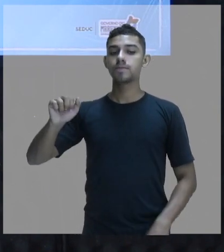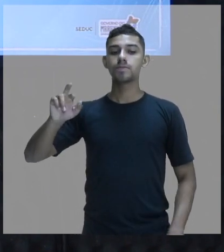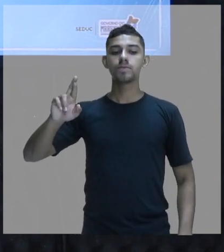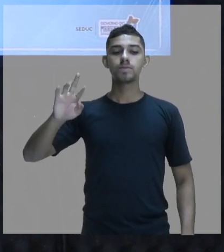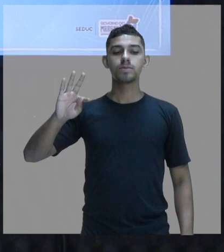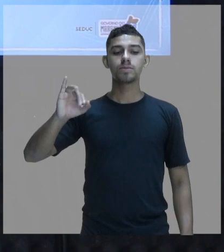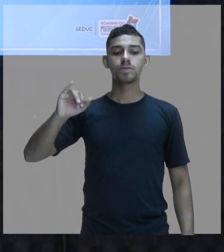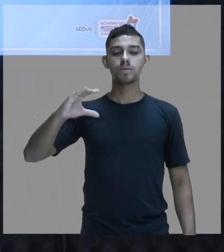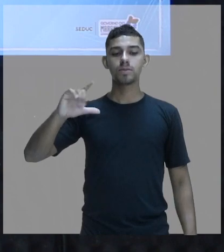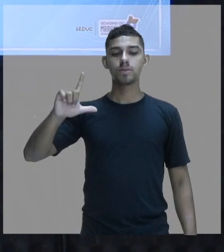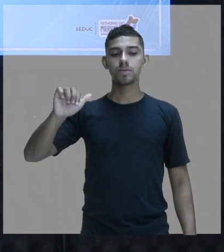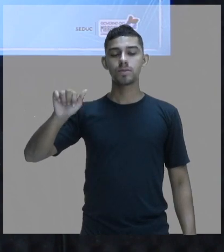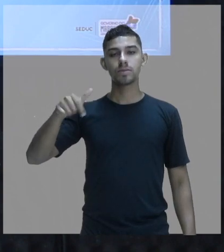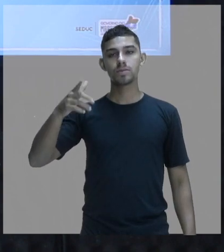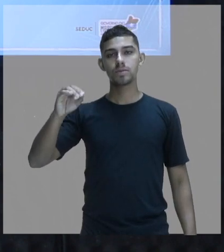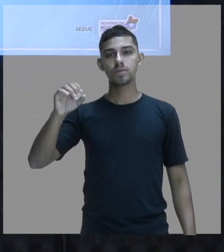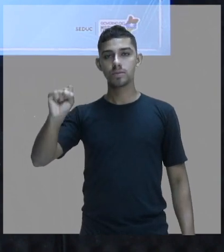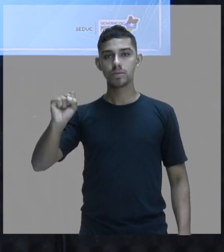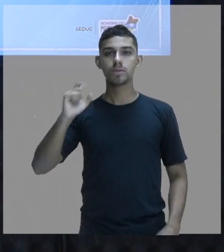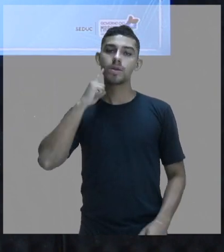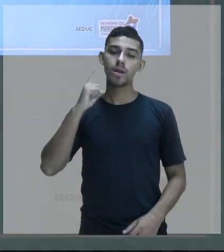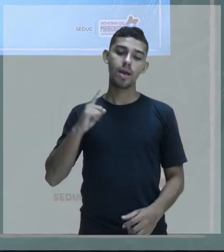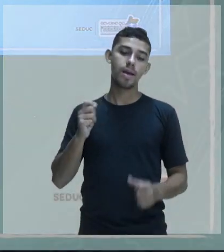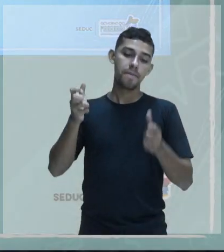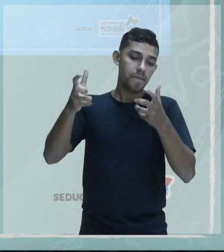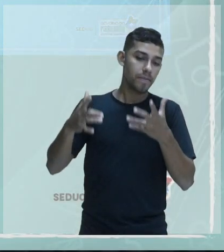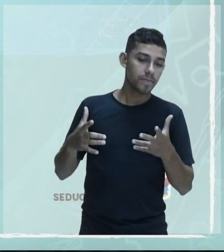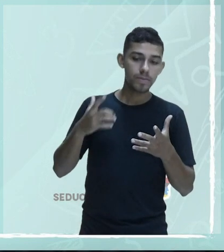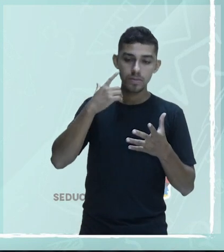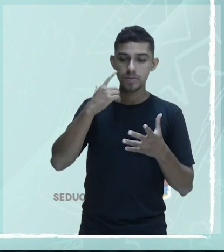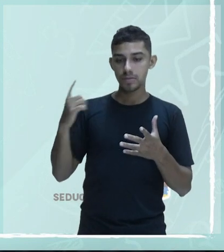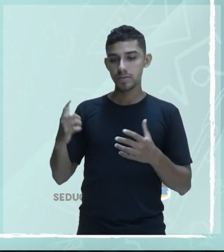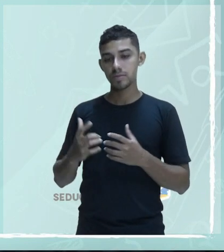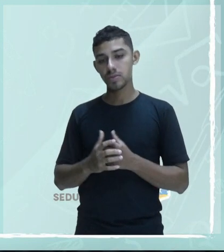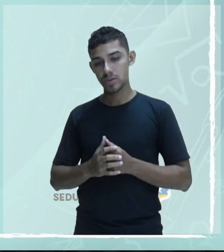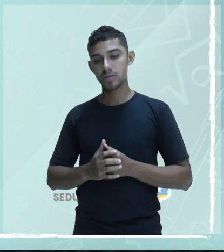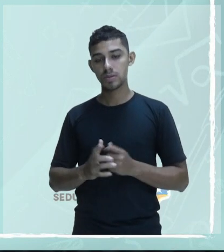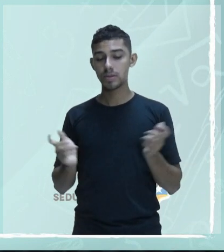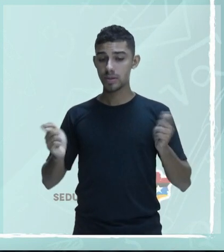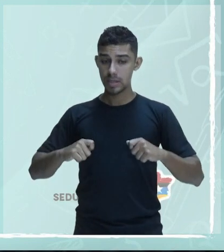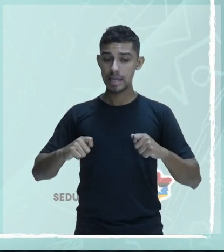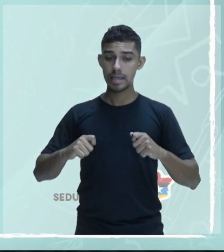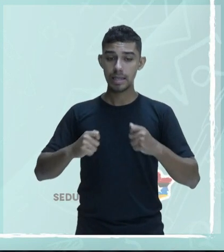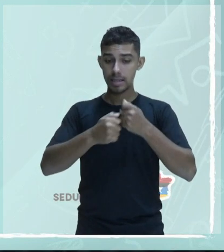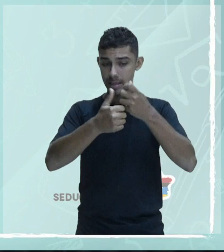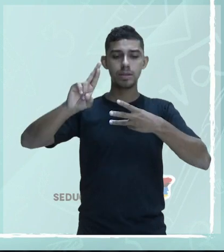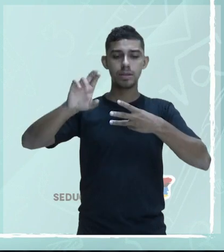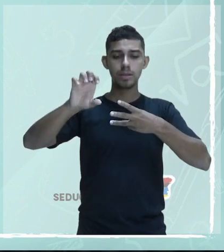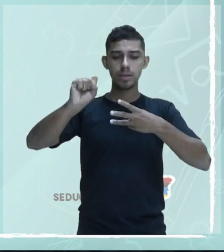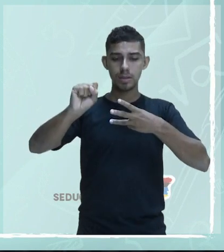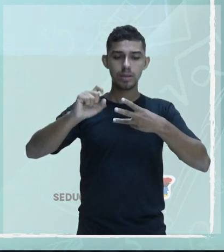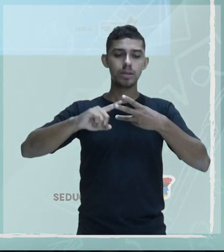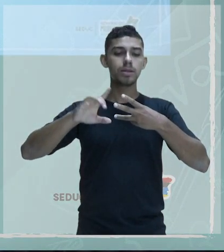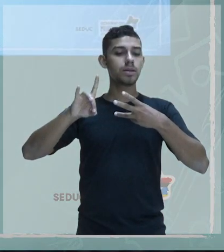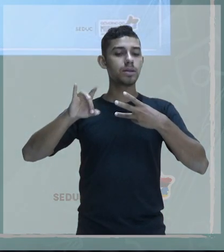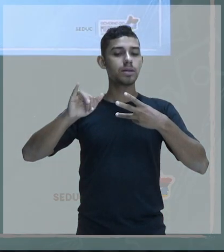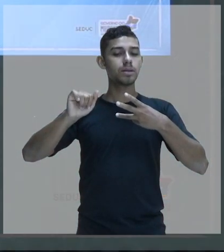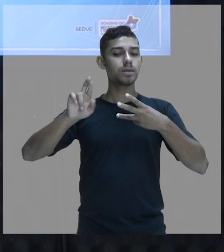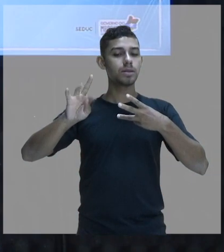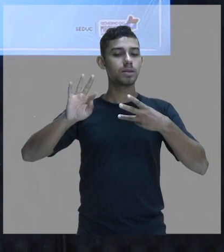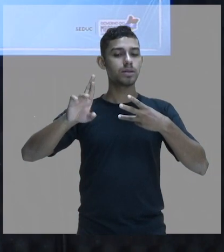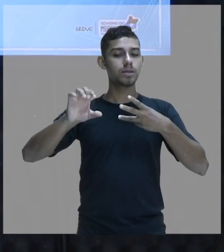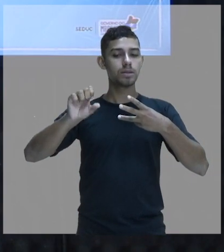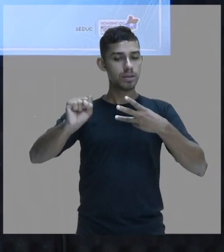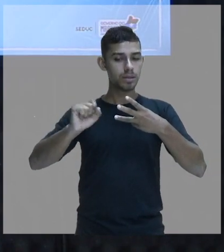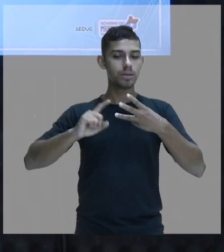fala de tecido de sistema esquelético, nós temos que falar das articulações. Elas se classificam em três. As sinartroses são